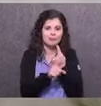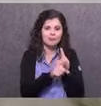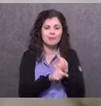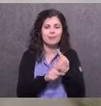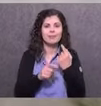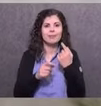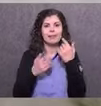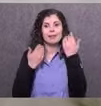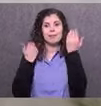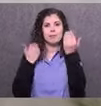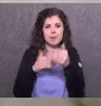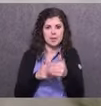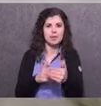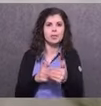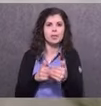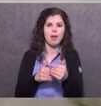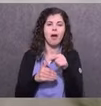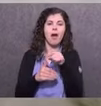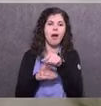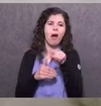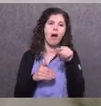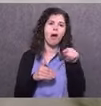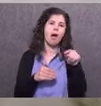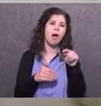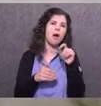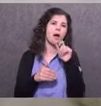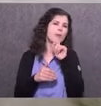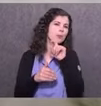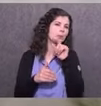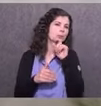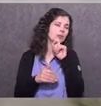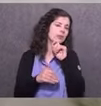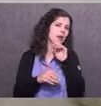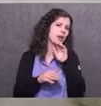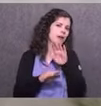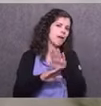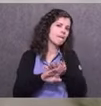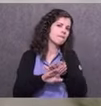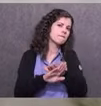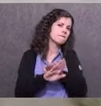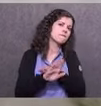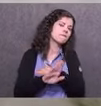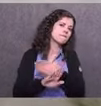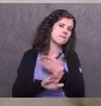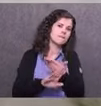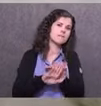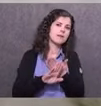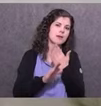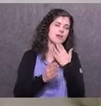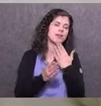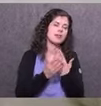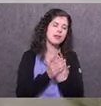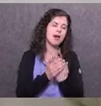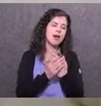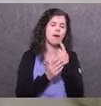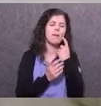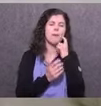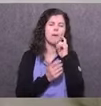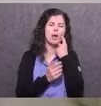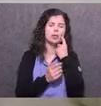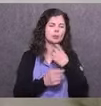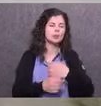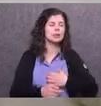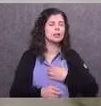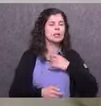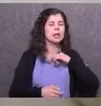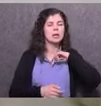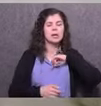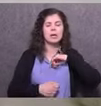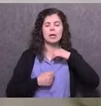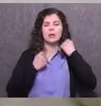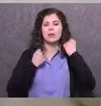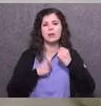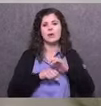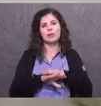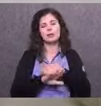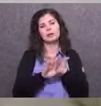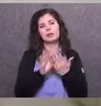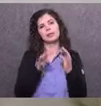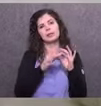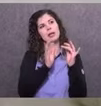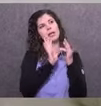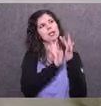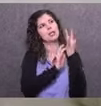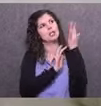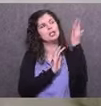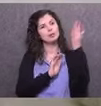podem, todavia, ajudar-nos a entrar mais no mistério da Páscoa de Cristo e a